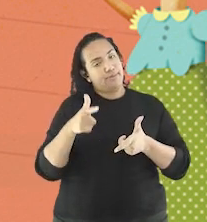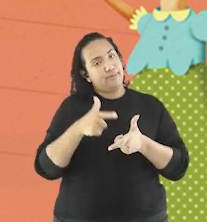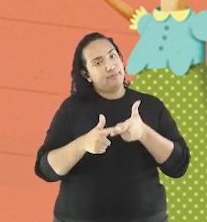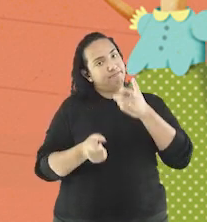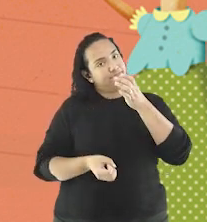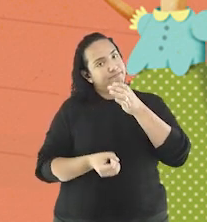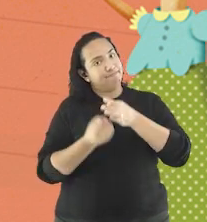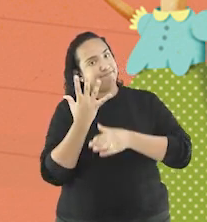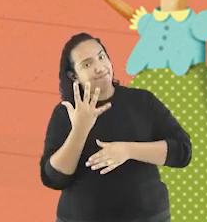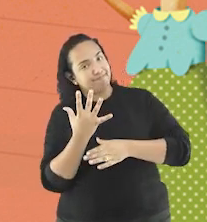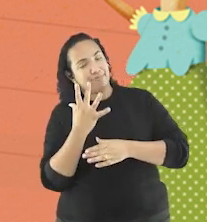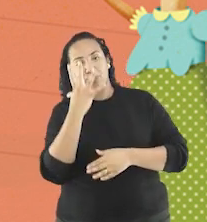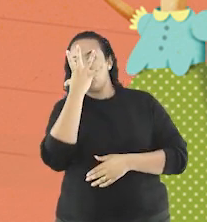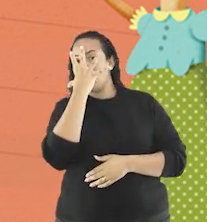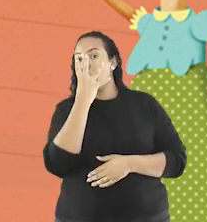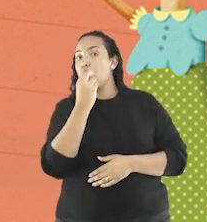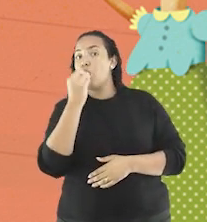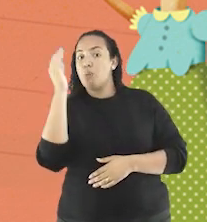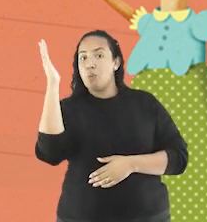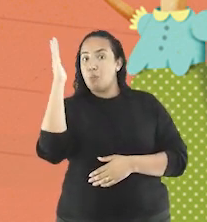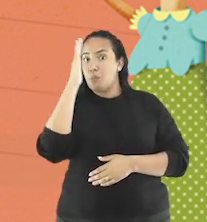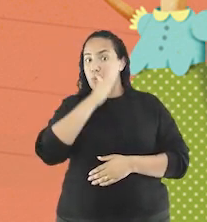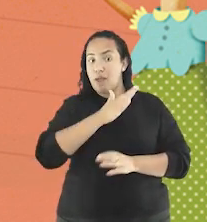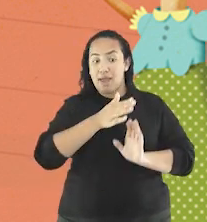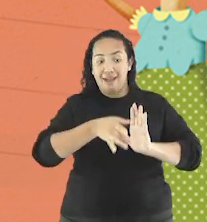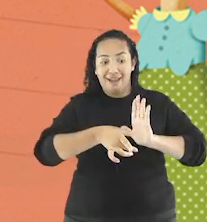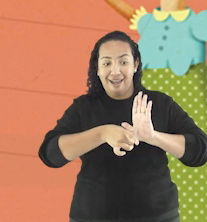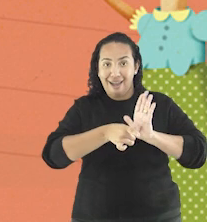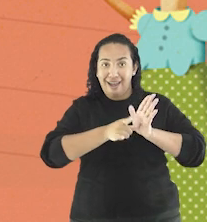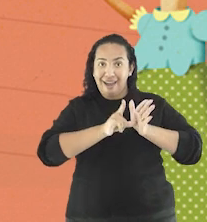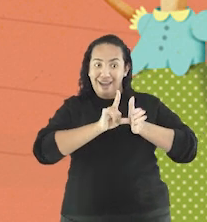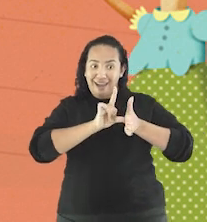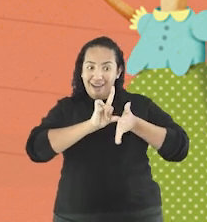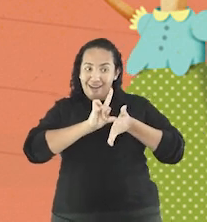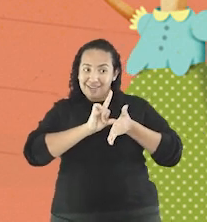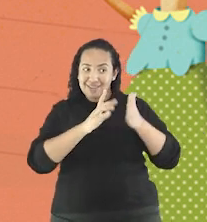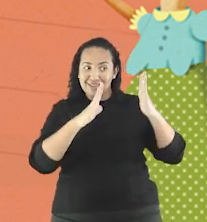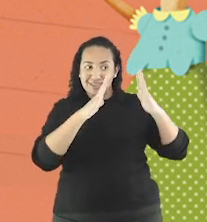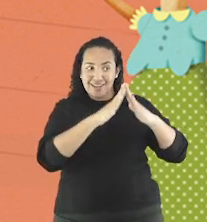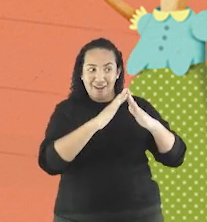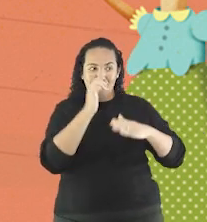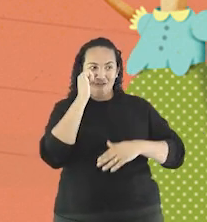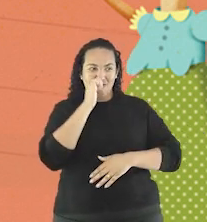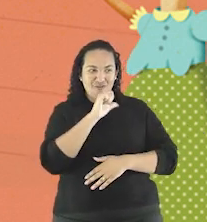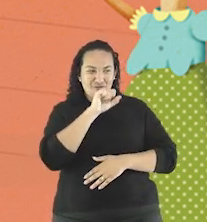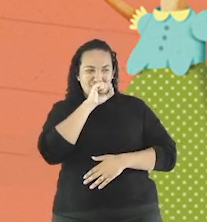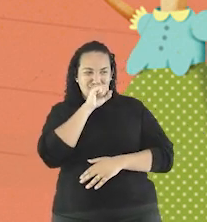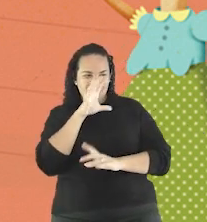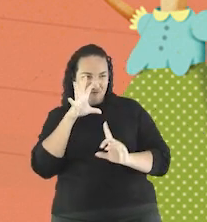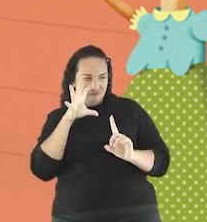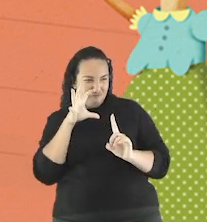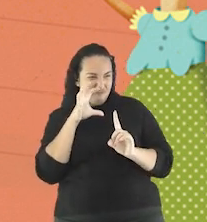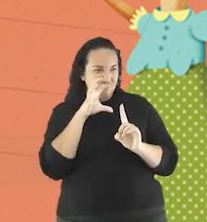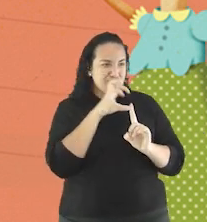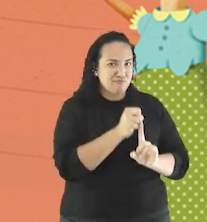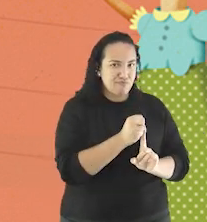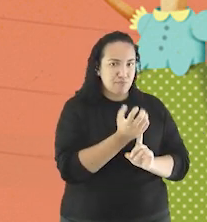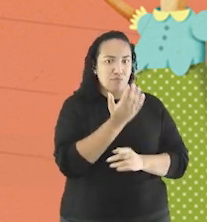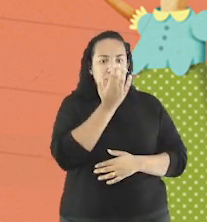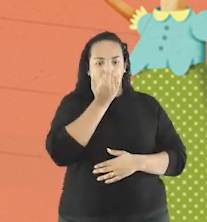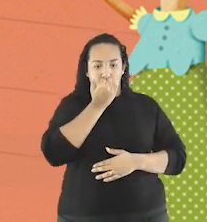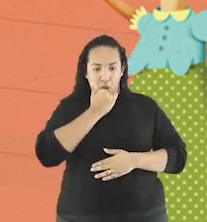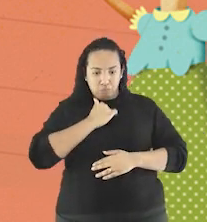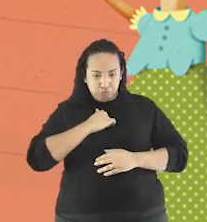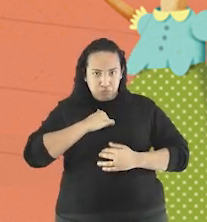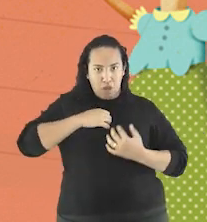da história, que foi que o lobo mau, antes dela, chegou na casa da avó e a engoliu